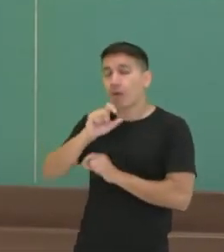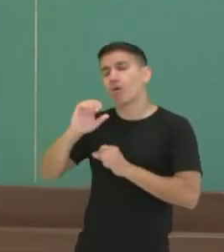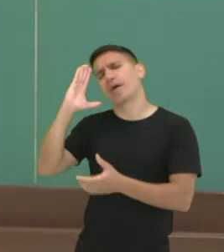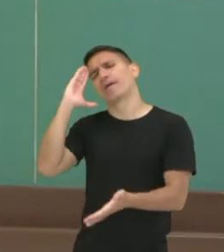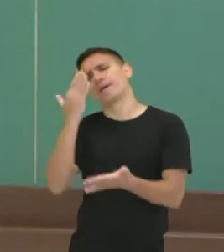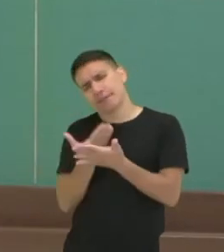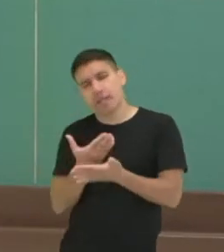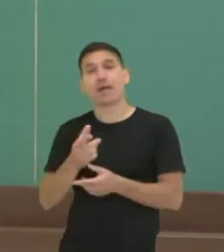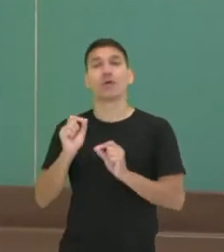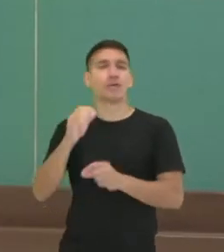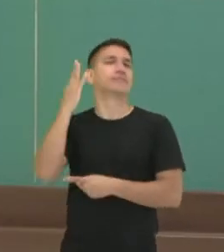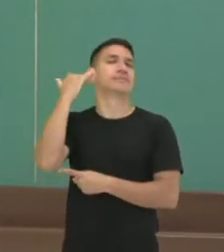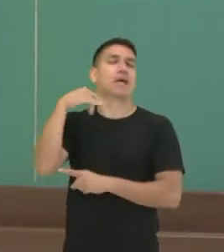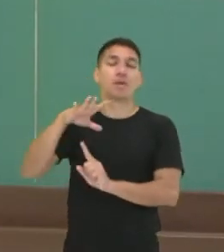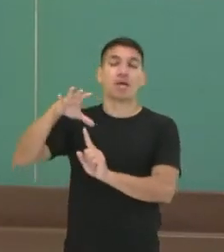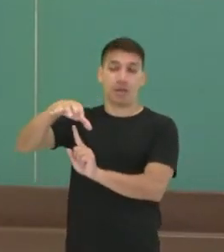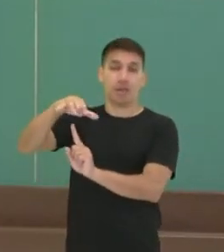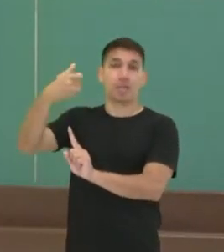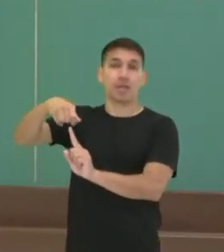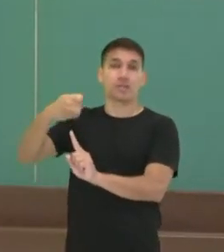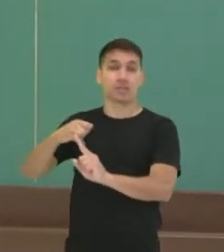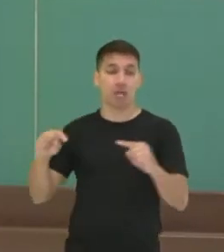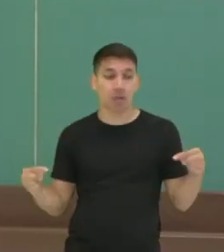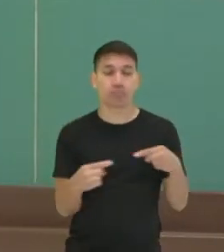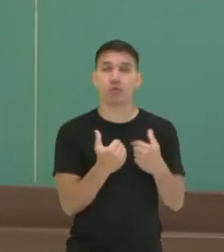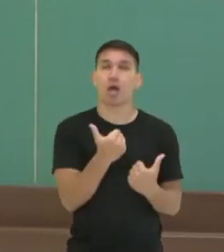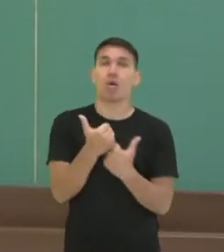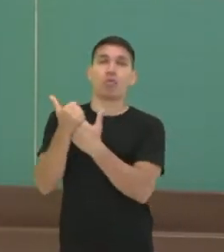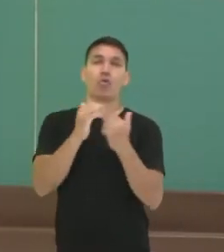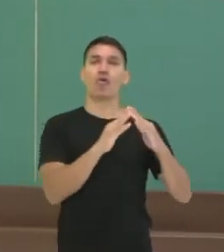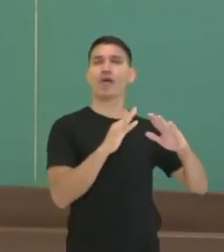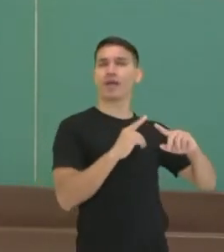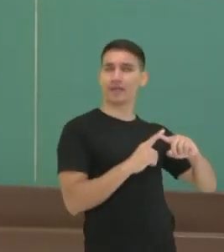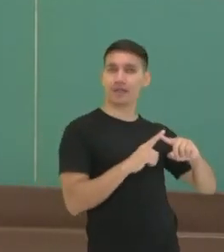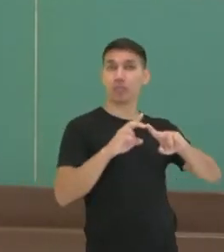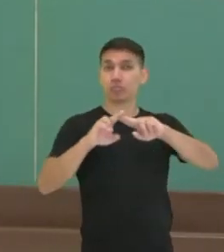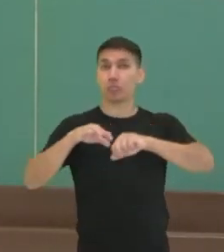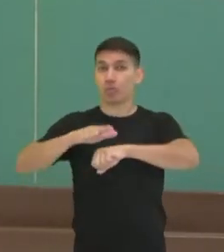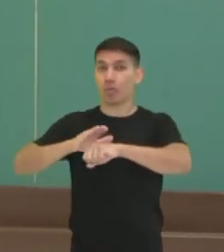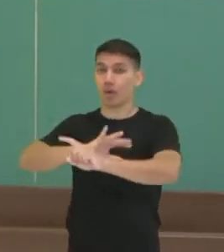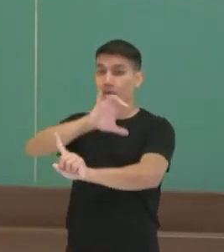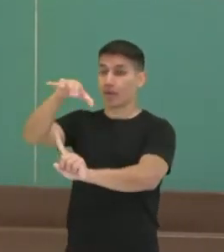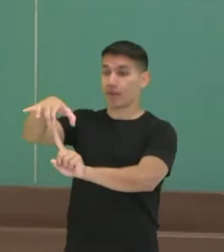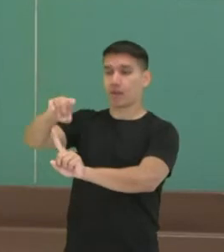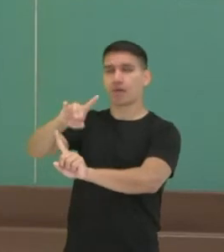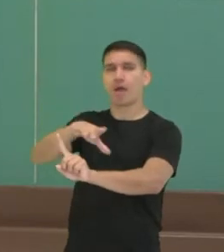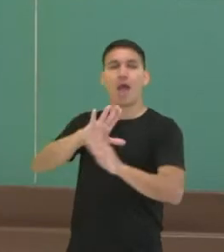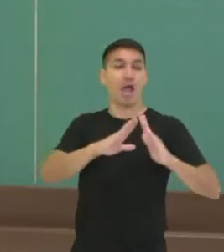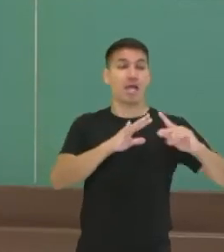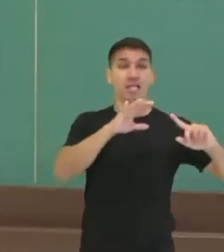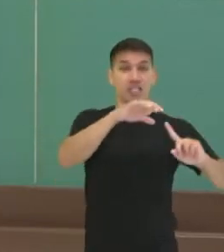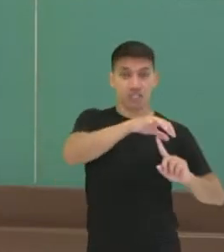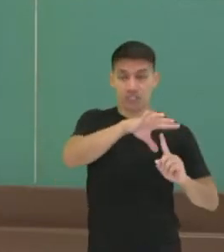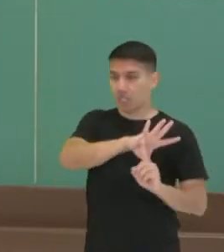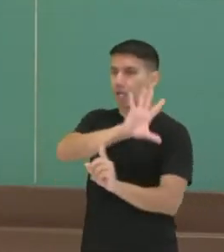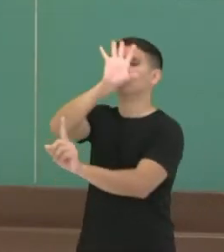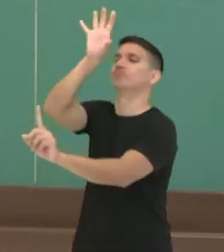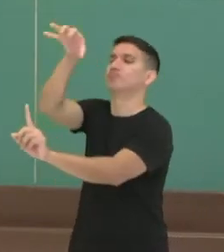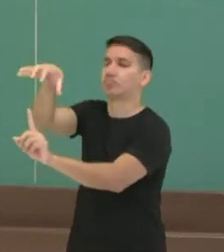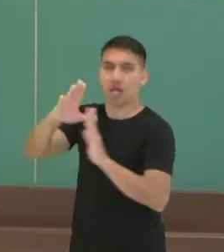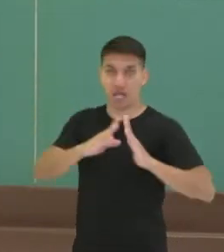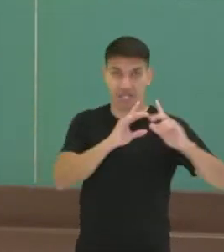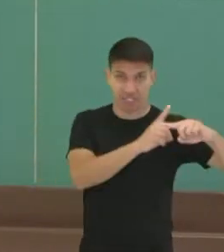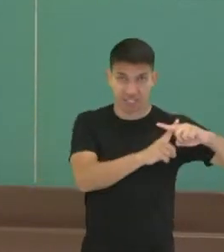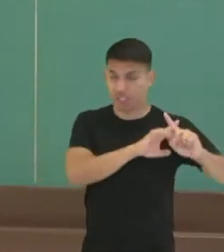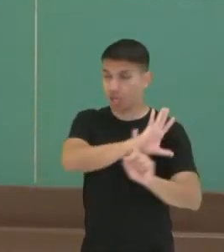sabia que os reis eles tinham que ser confirmados pela própria igreja. Então quando o rei coroava, quando a igreja coroava um rei, significa que esse